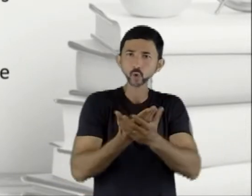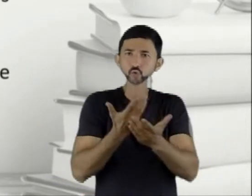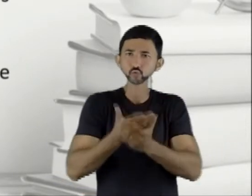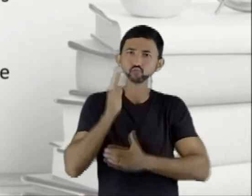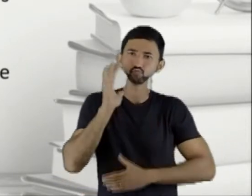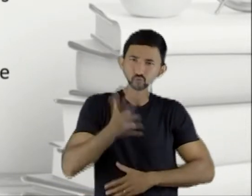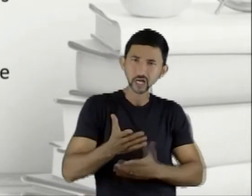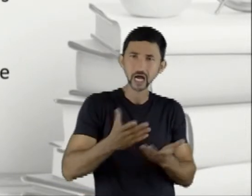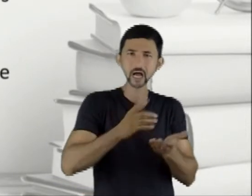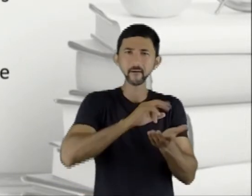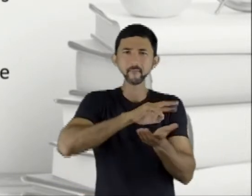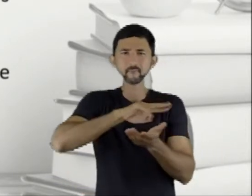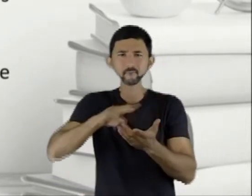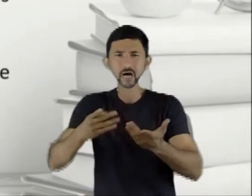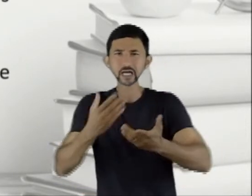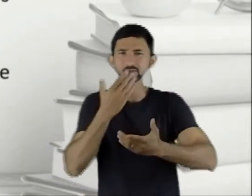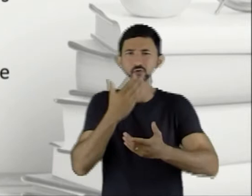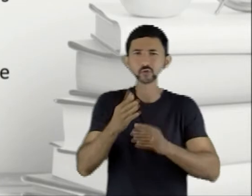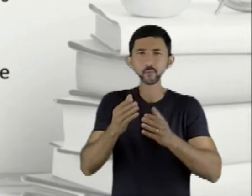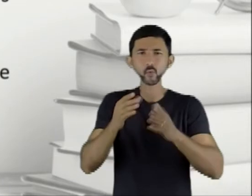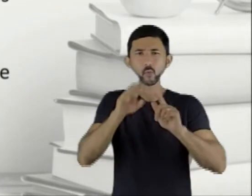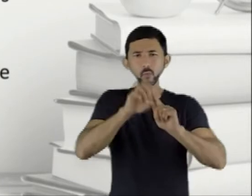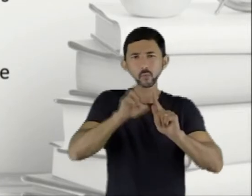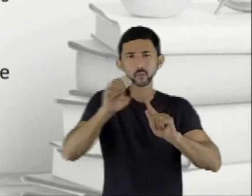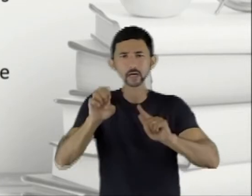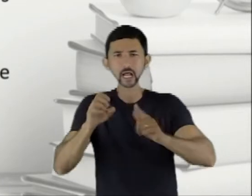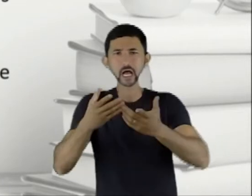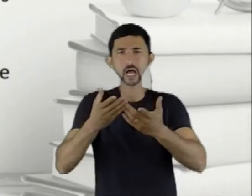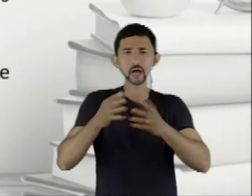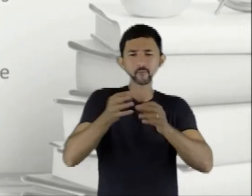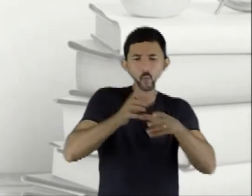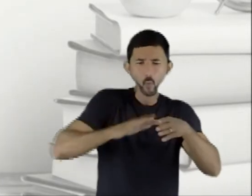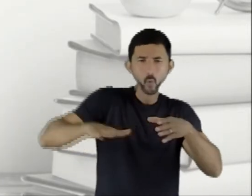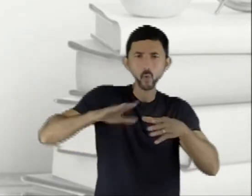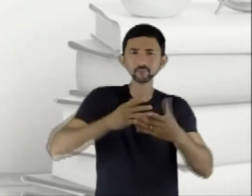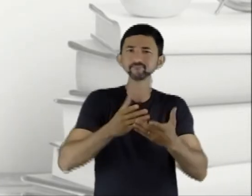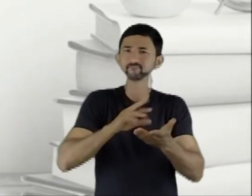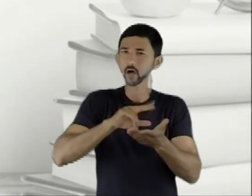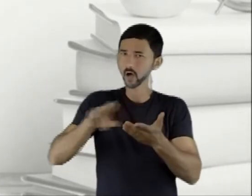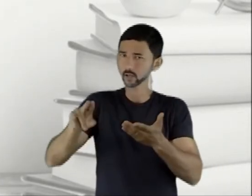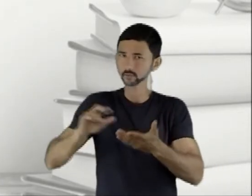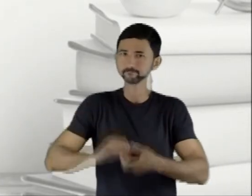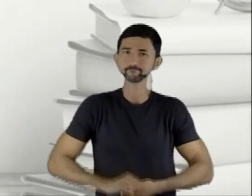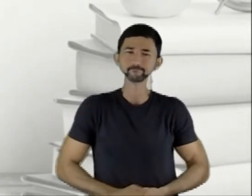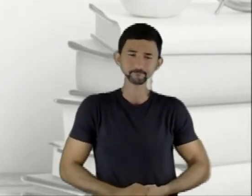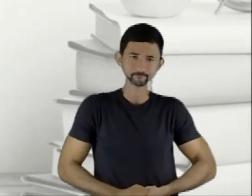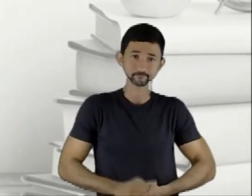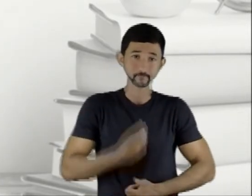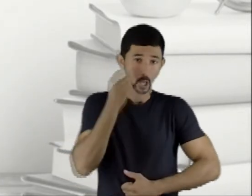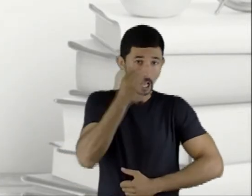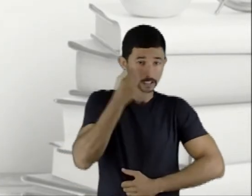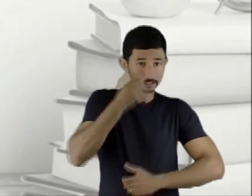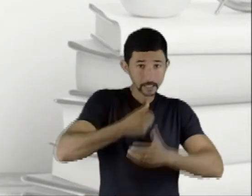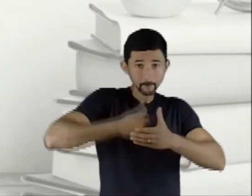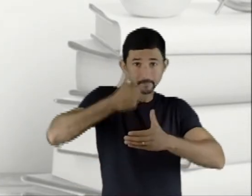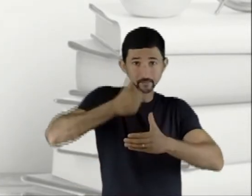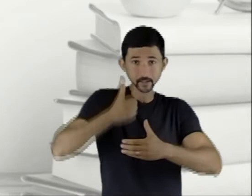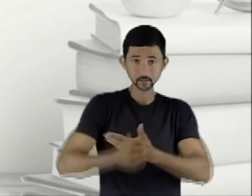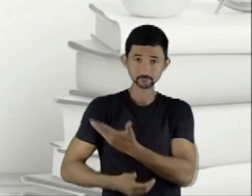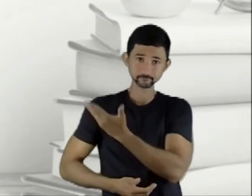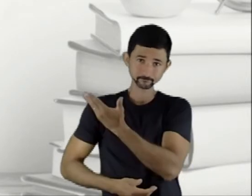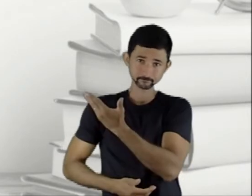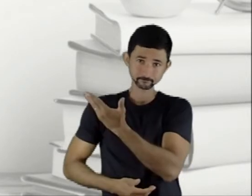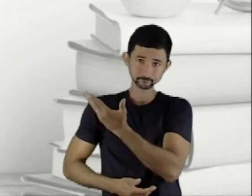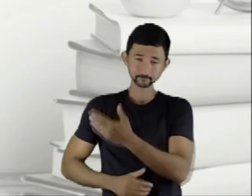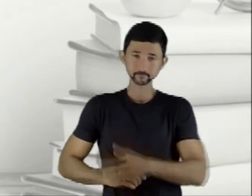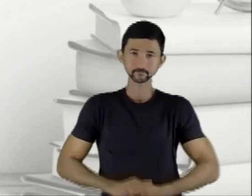com vários tipos de gráfico que têm diferentes funções. Então, vamos analisar o primeiro caso. Gráficos